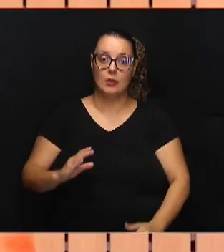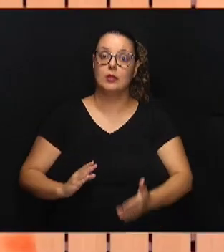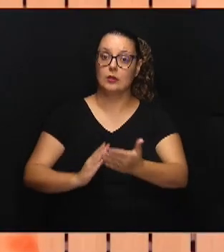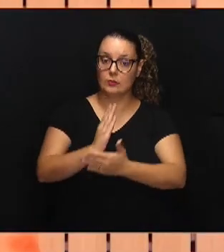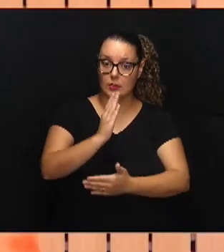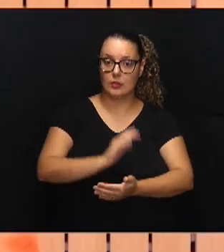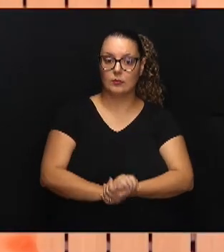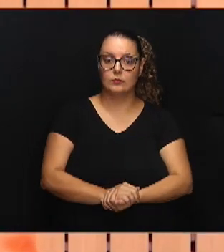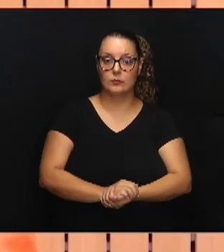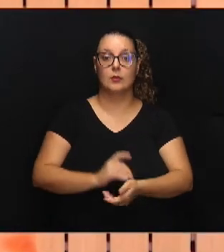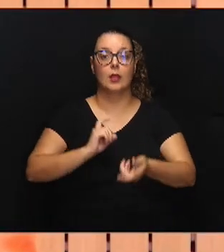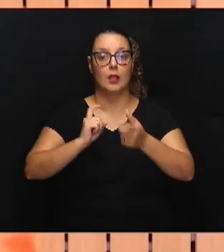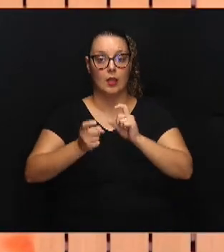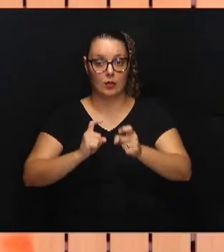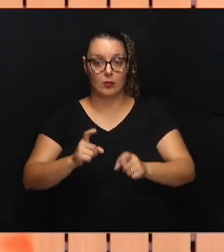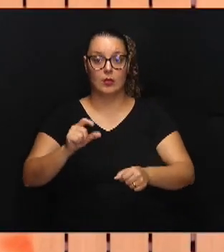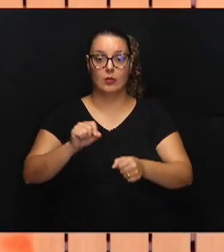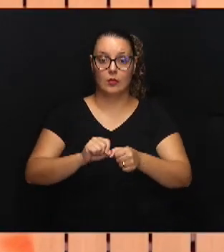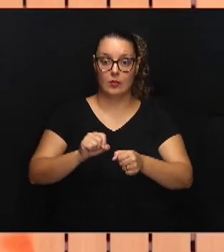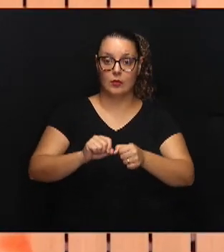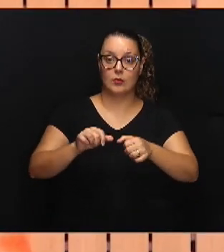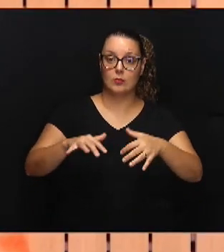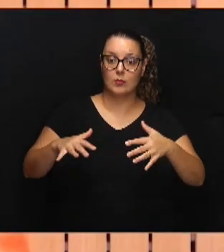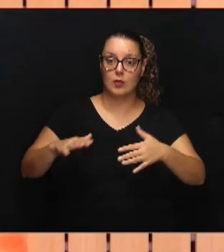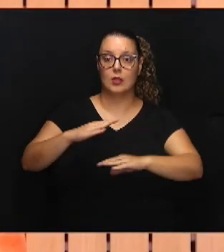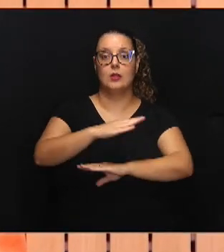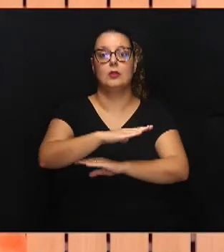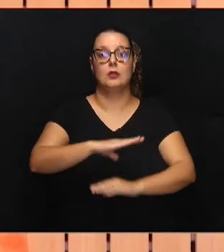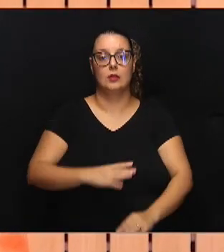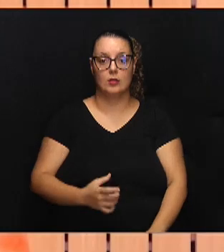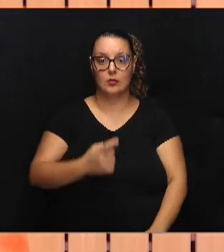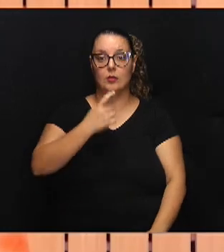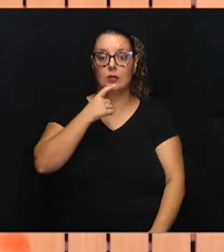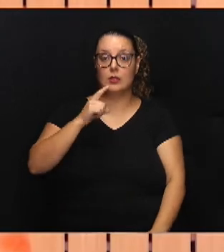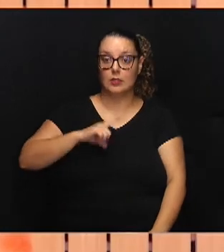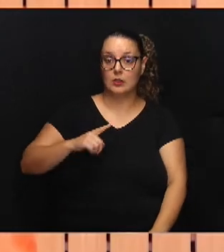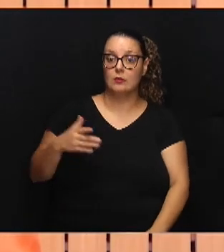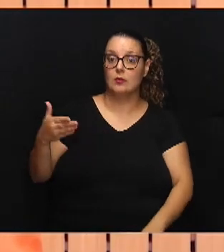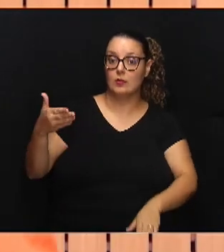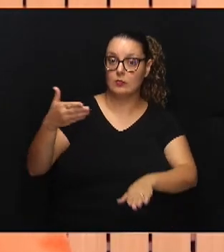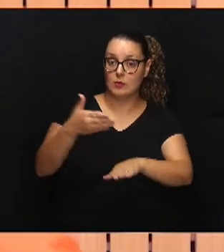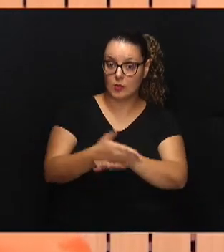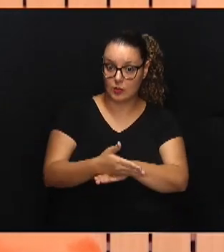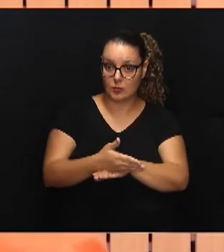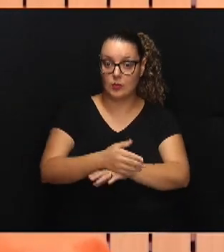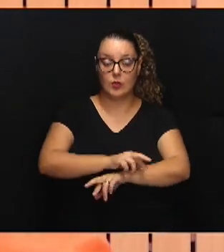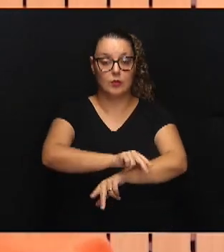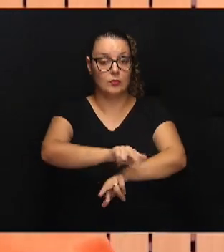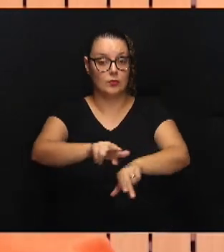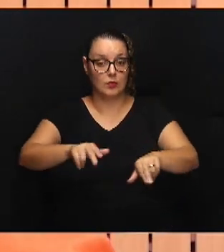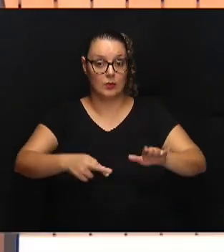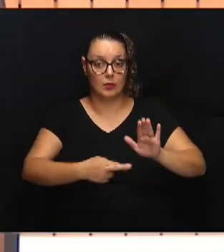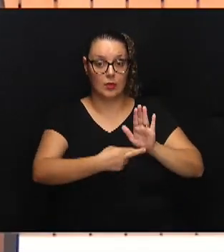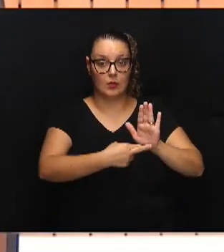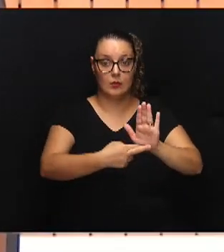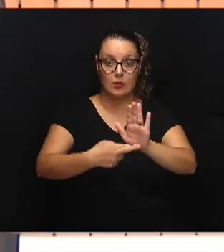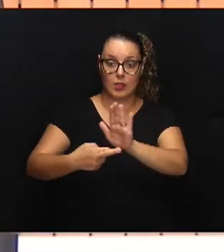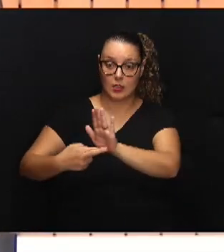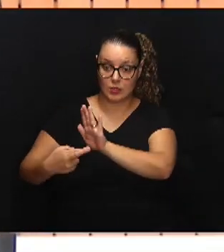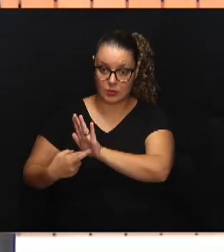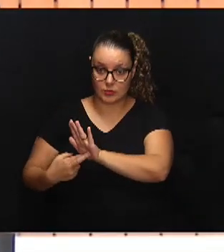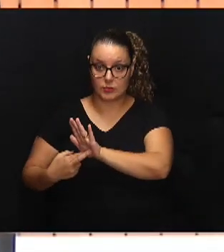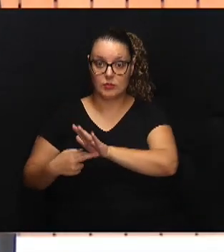aprovada. A reunião realizada no plenário da Câmara contou com a participação de vários representantes